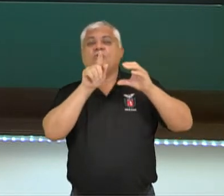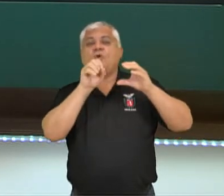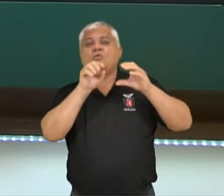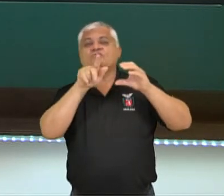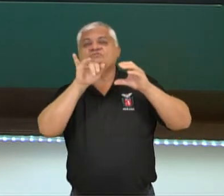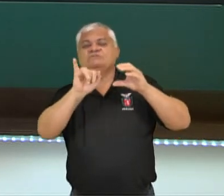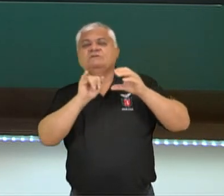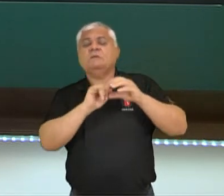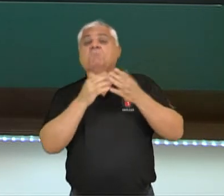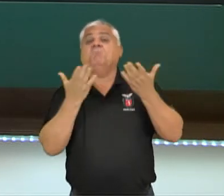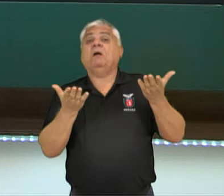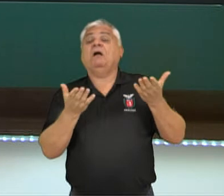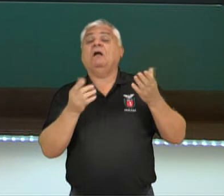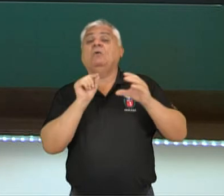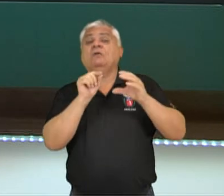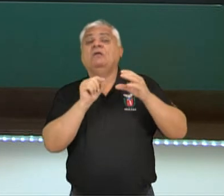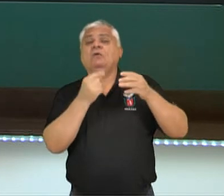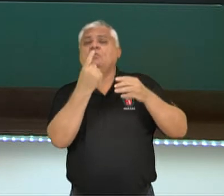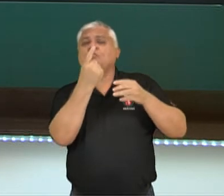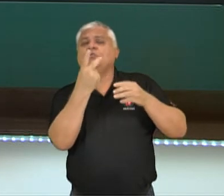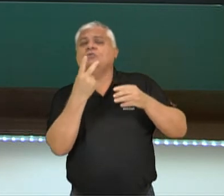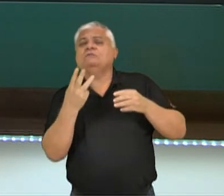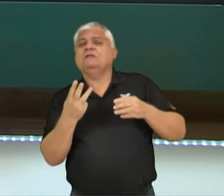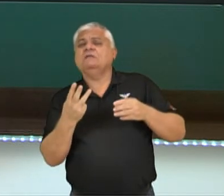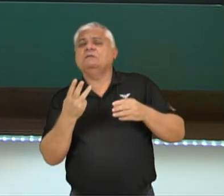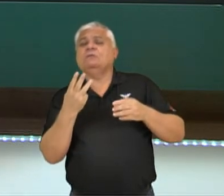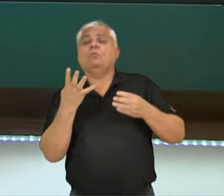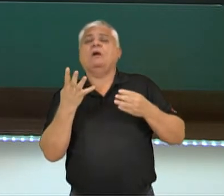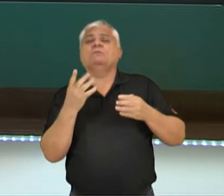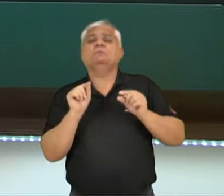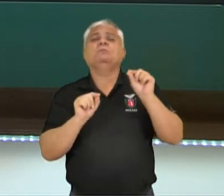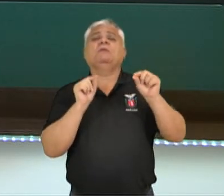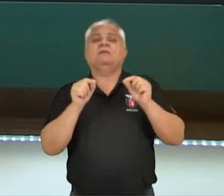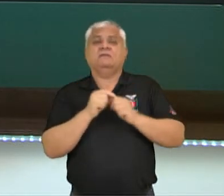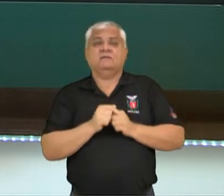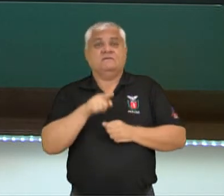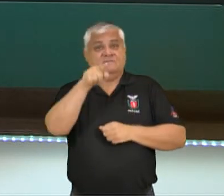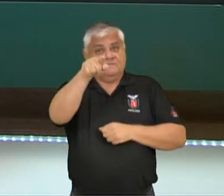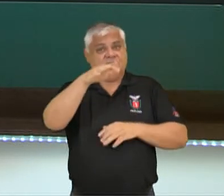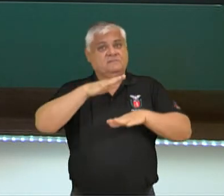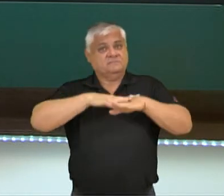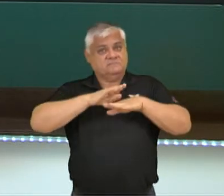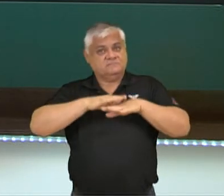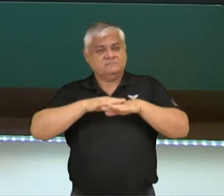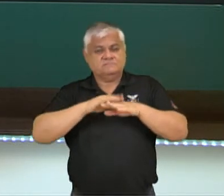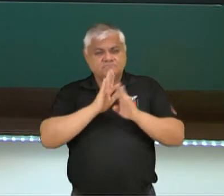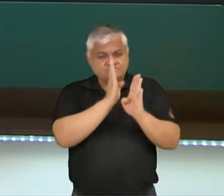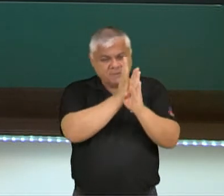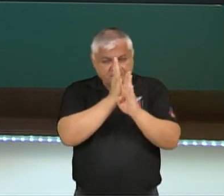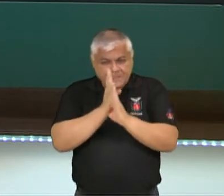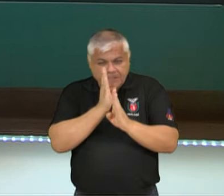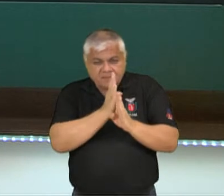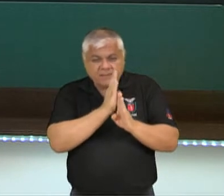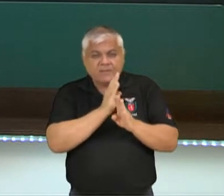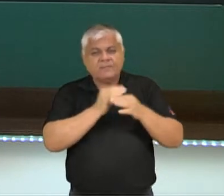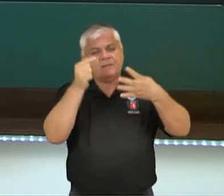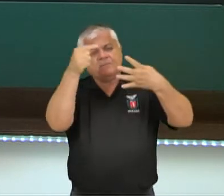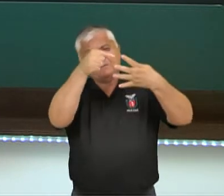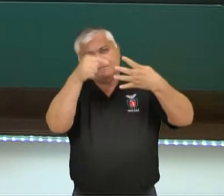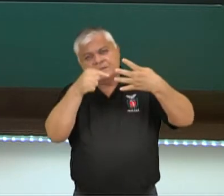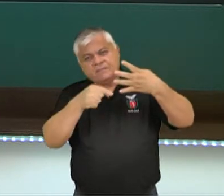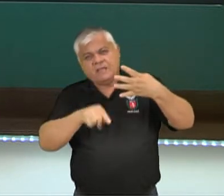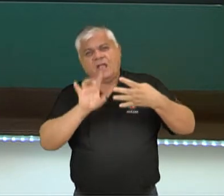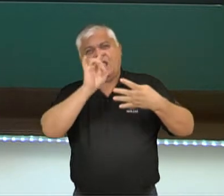e aí? Quem é a organela 1, 2, 3 e 4? Eu quero que vocês identifiquem e fale da função